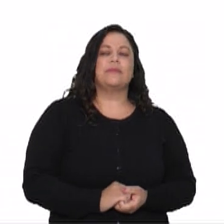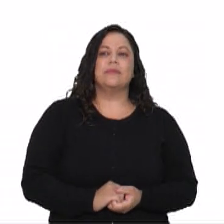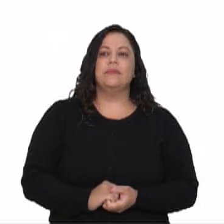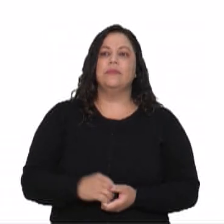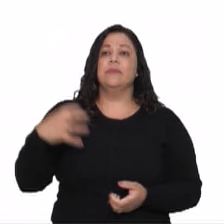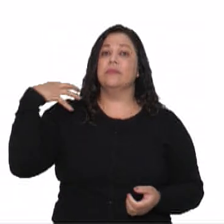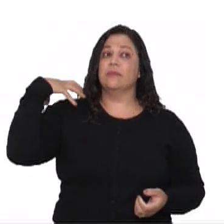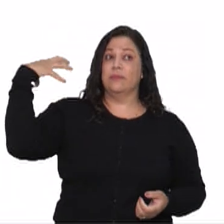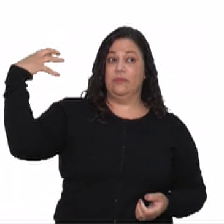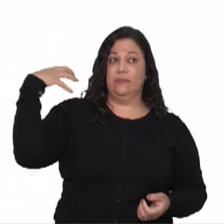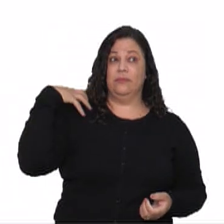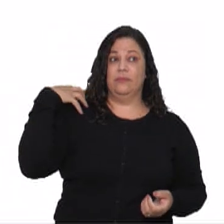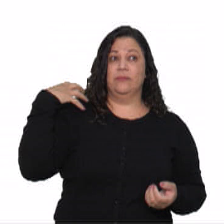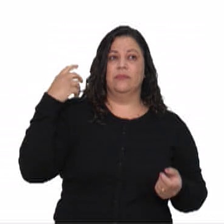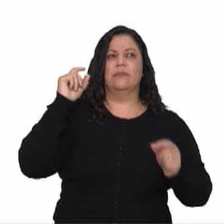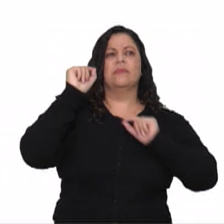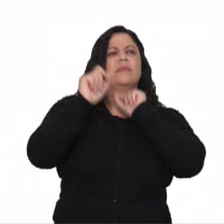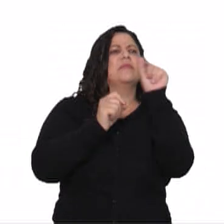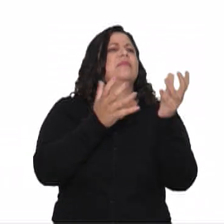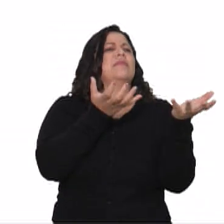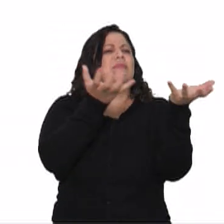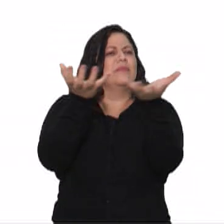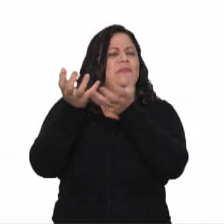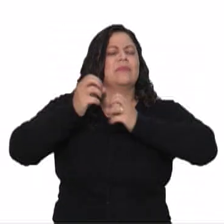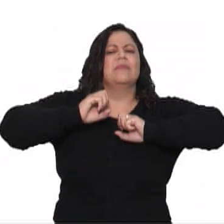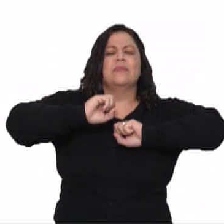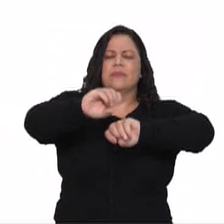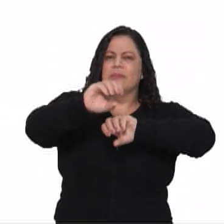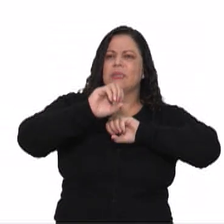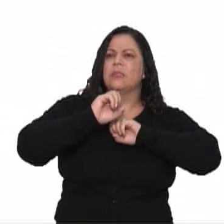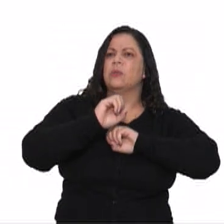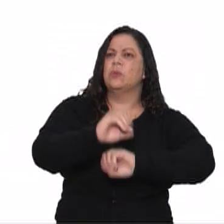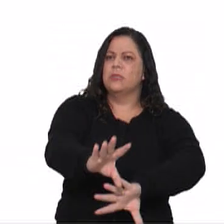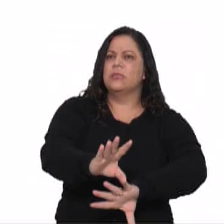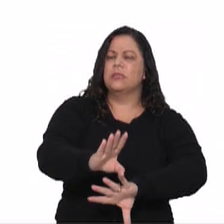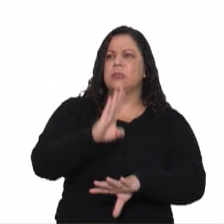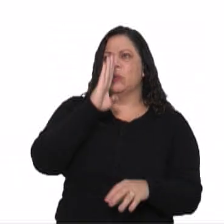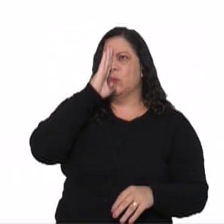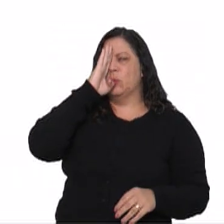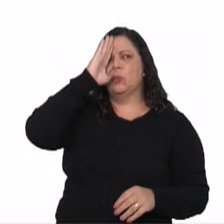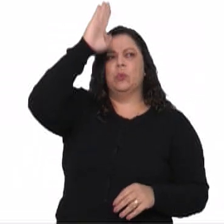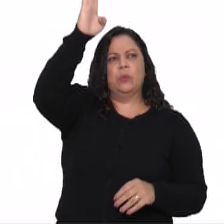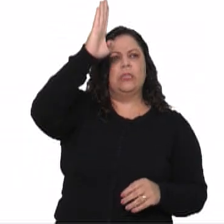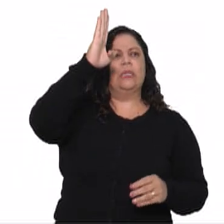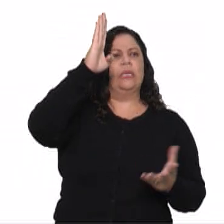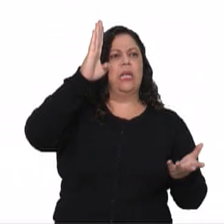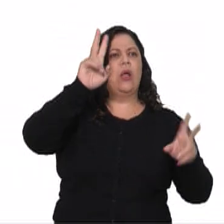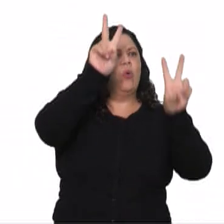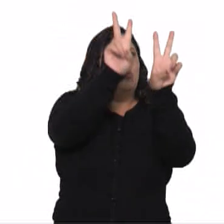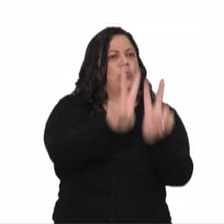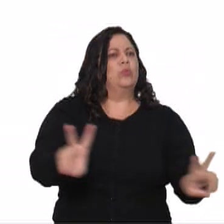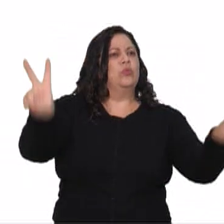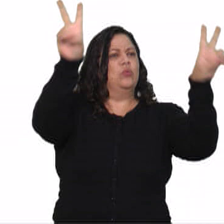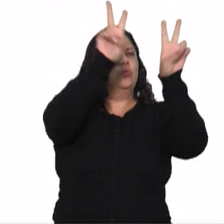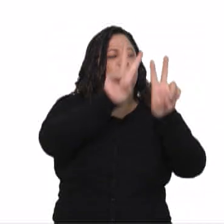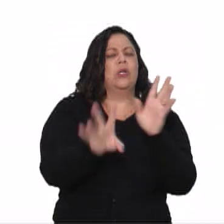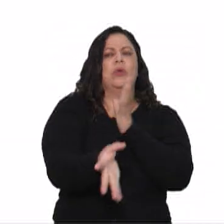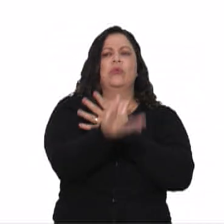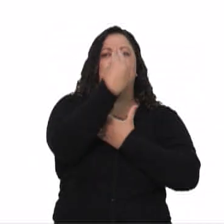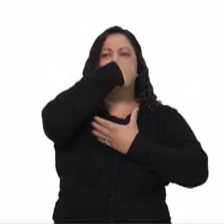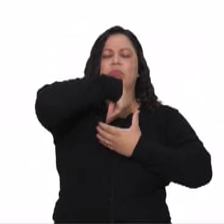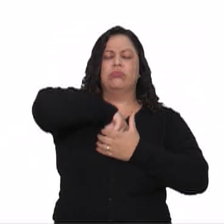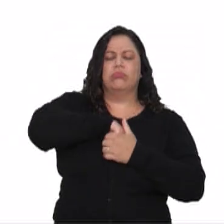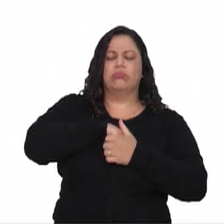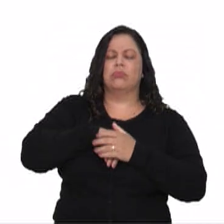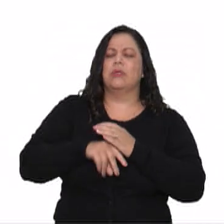Platão quer uma educação ideal, ou seja, uma educação que se sirva dos valores que estão nas essências eternas.